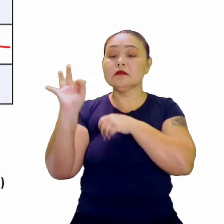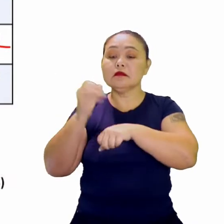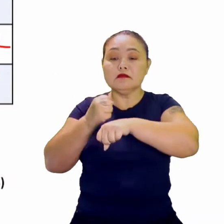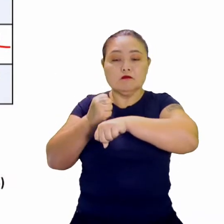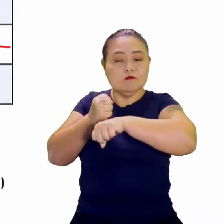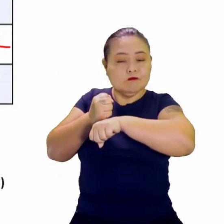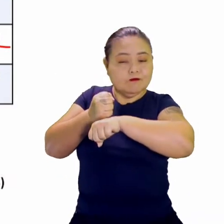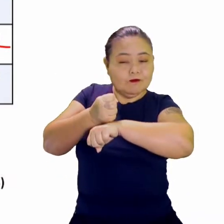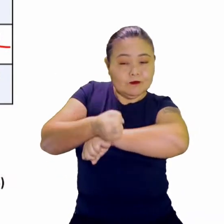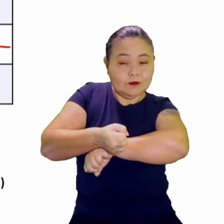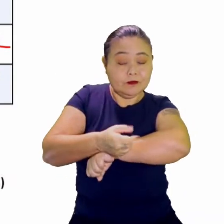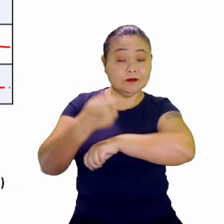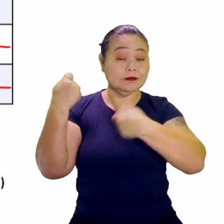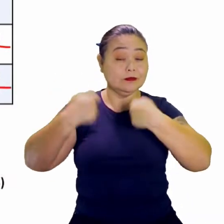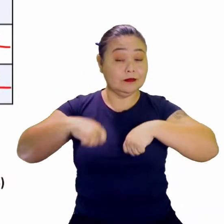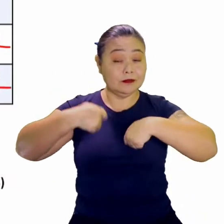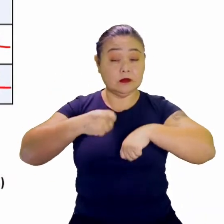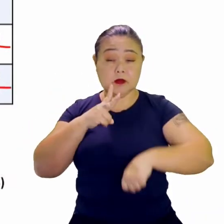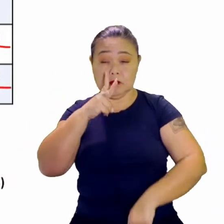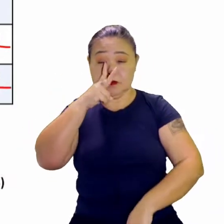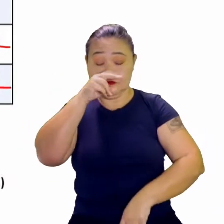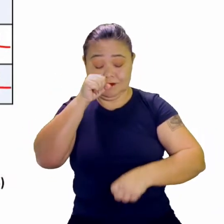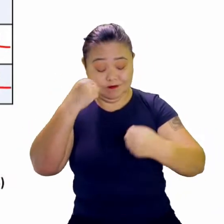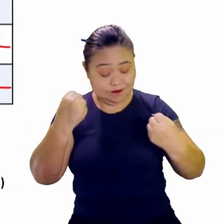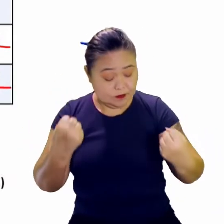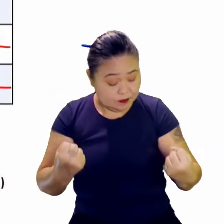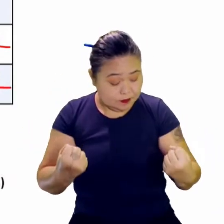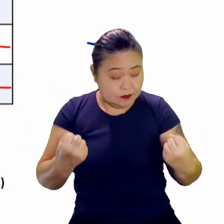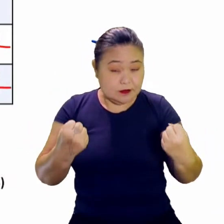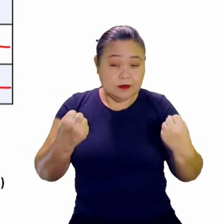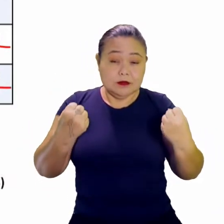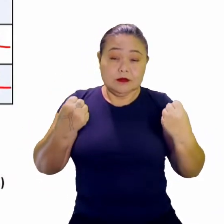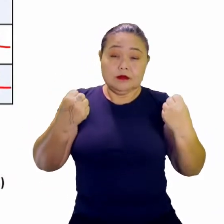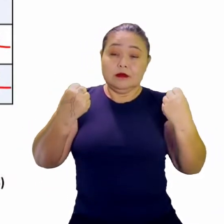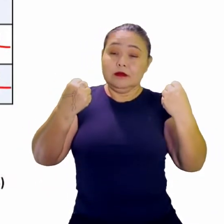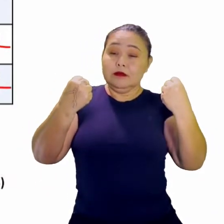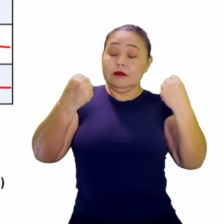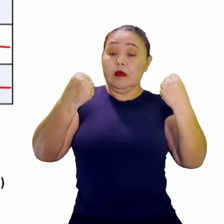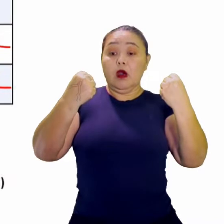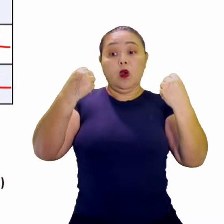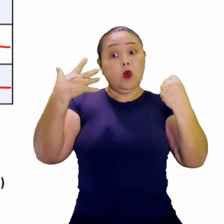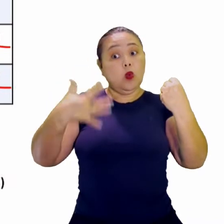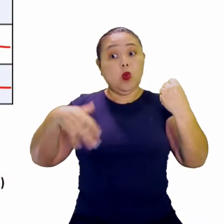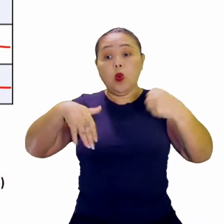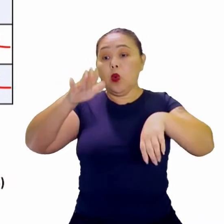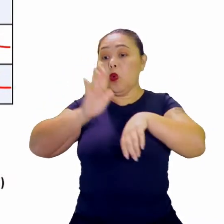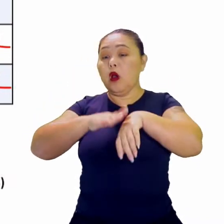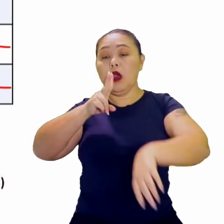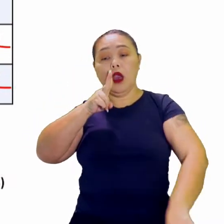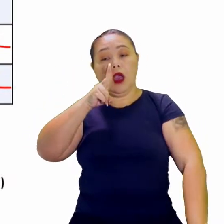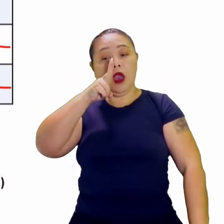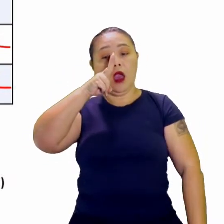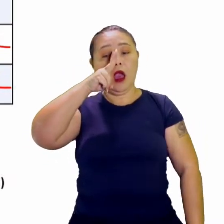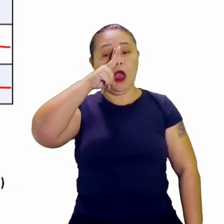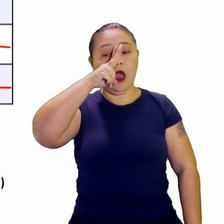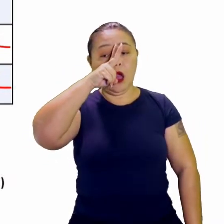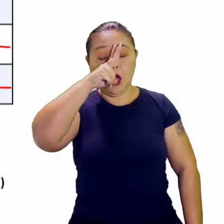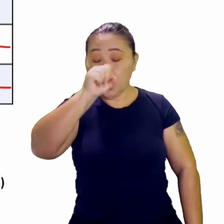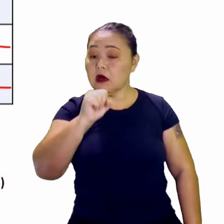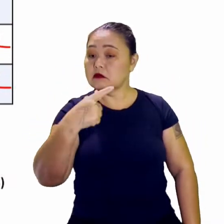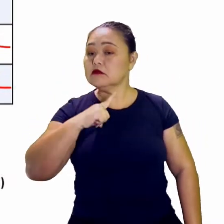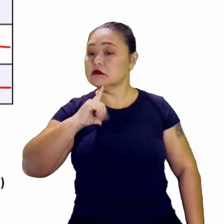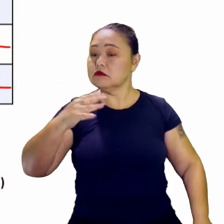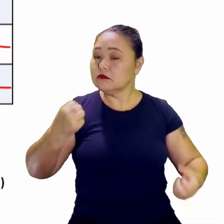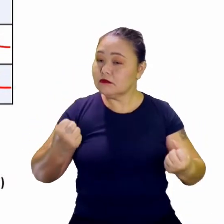anaeróbio. Ele vai precisar de muita força. Você imagina que ele tem que levantar um peso e ele precisa de muita força para sustentar